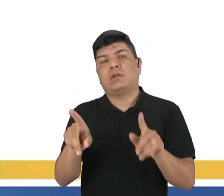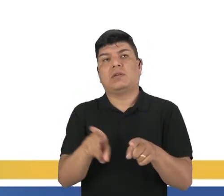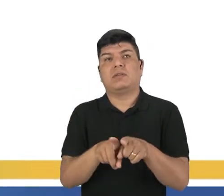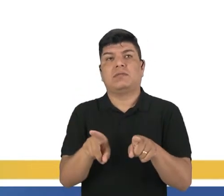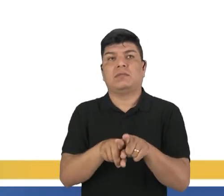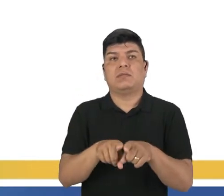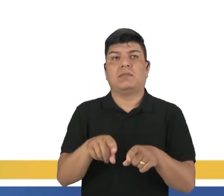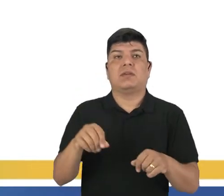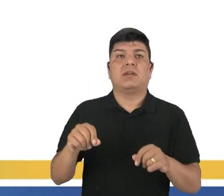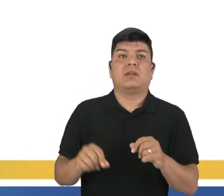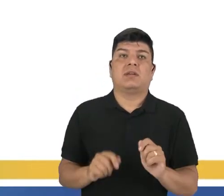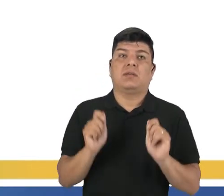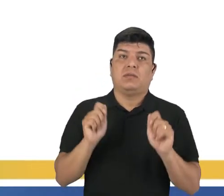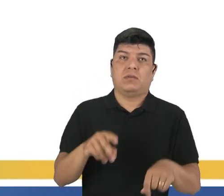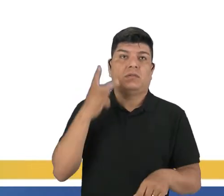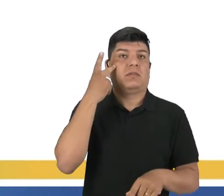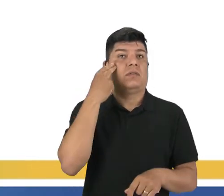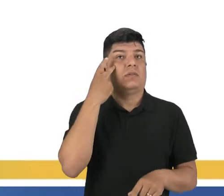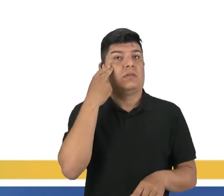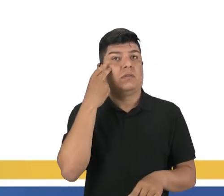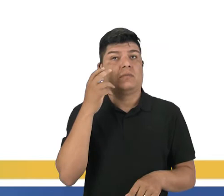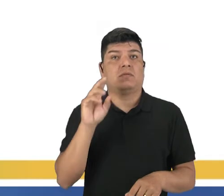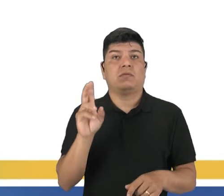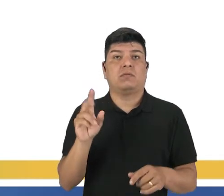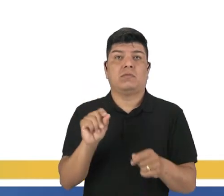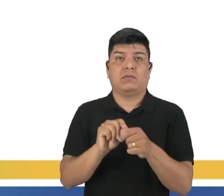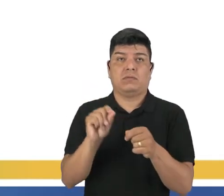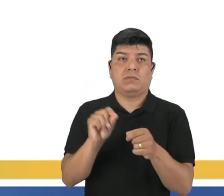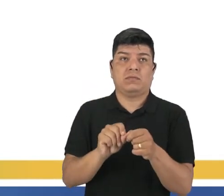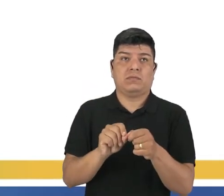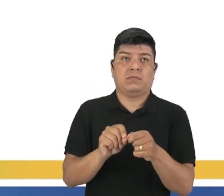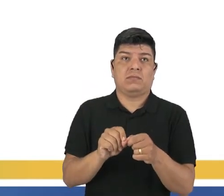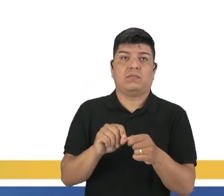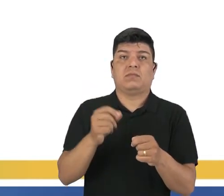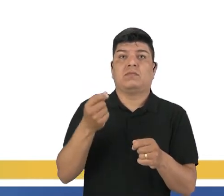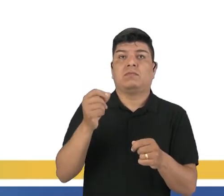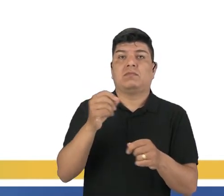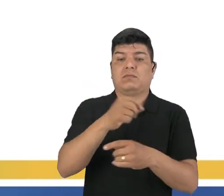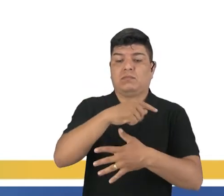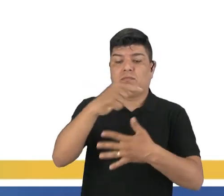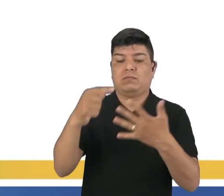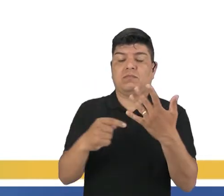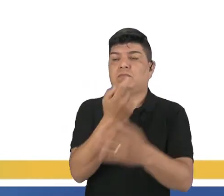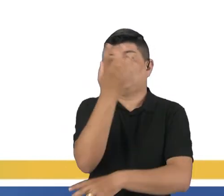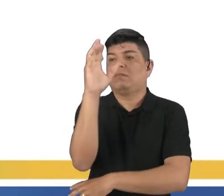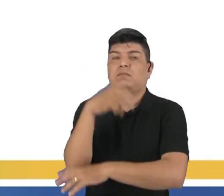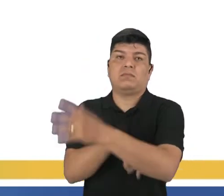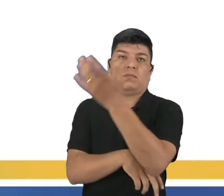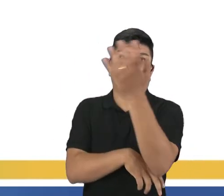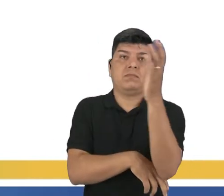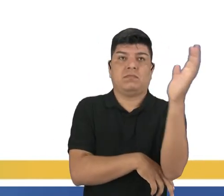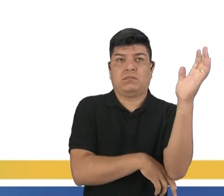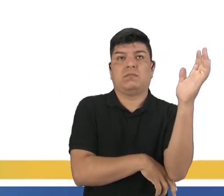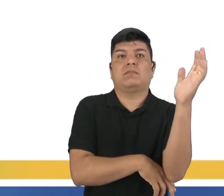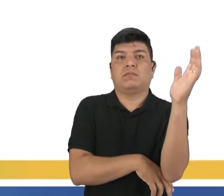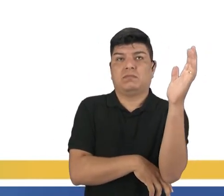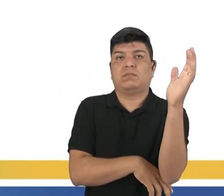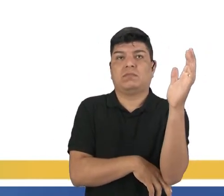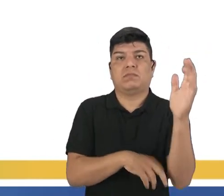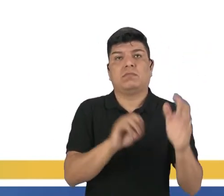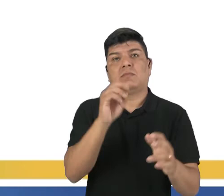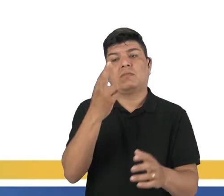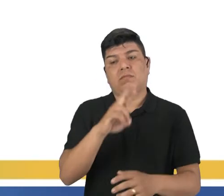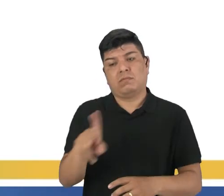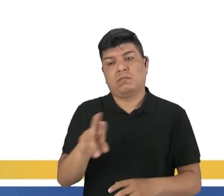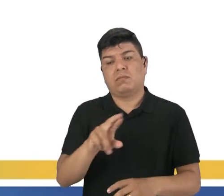embaixo. Pode ser natural quando é realizado por elementos da natureza ou artificial,